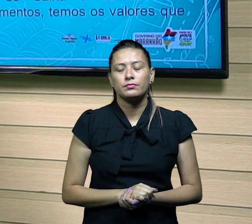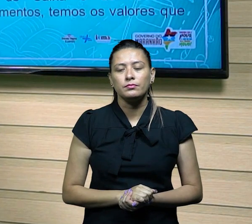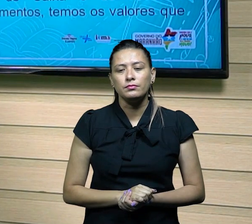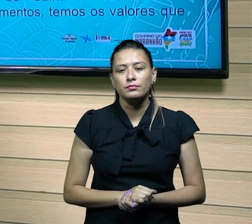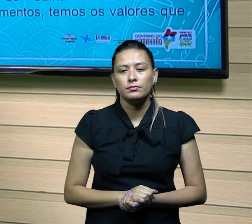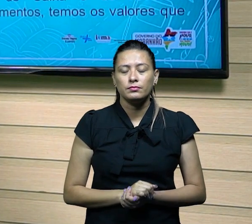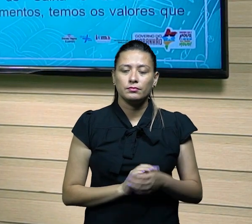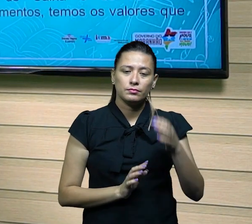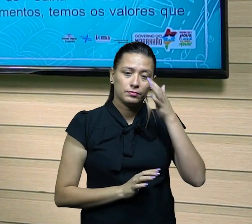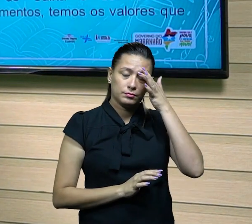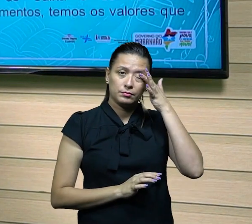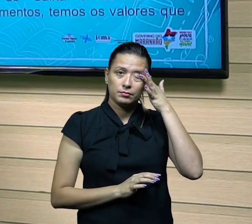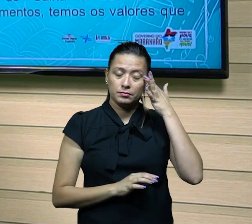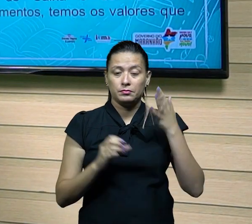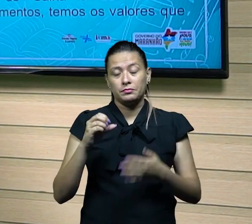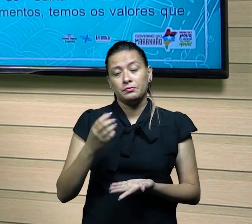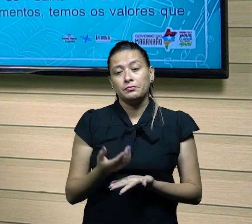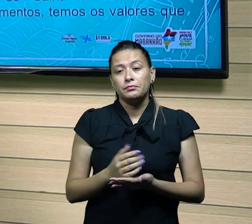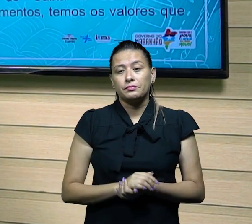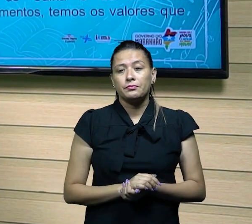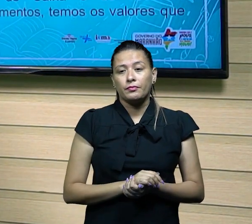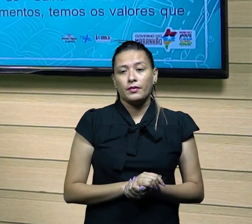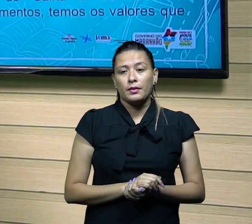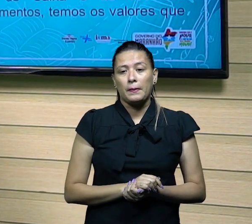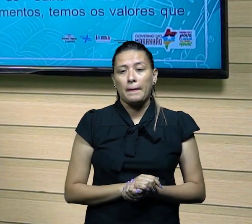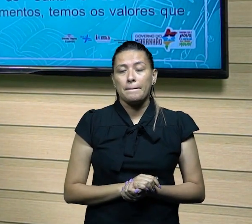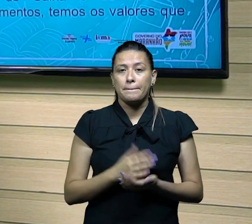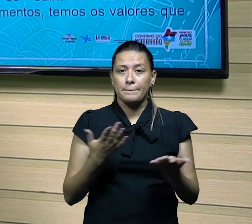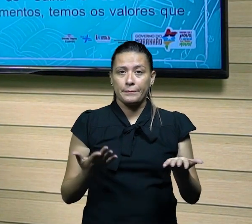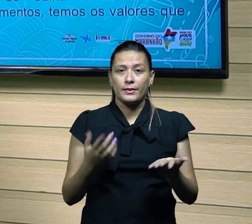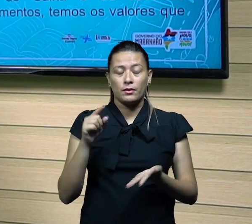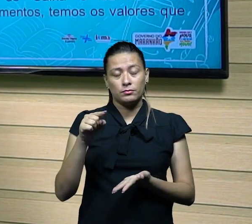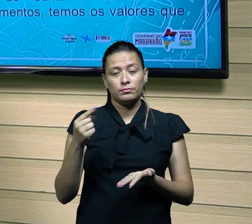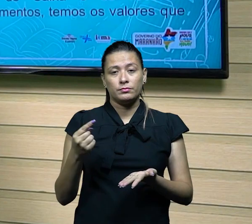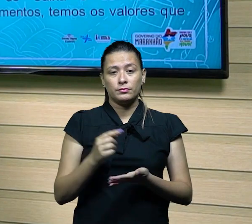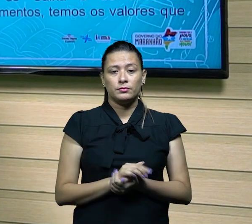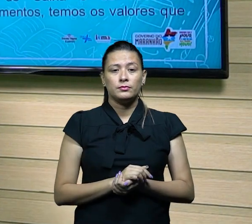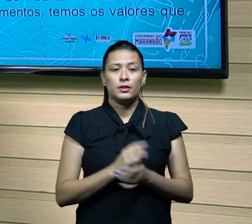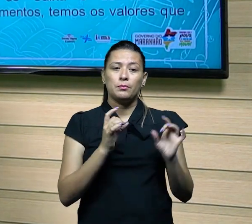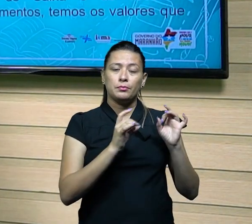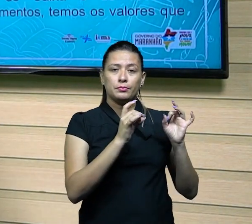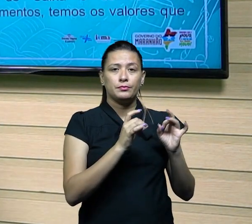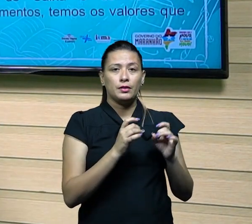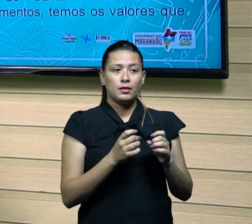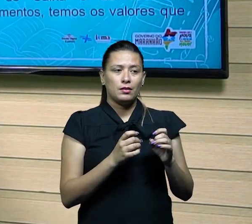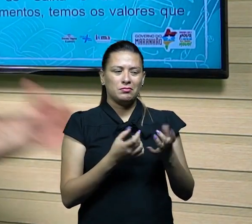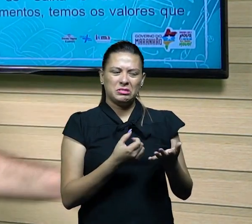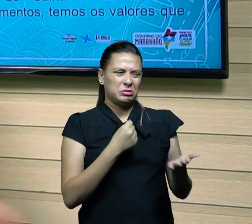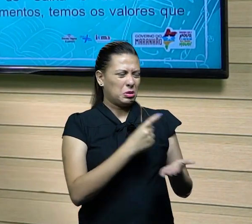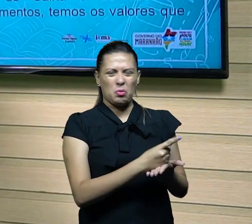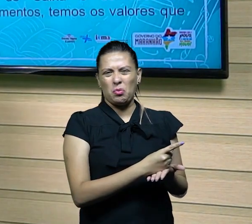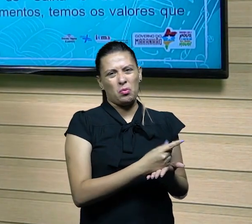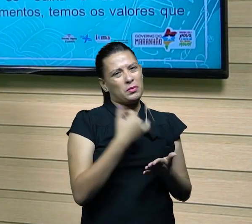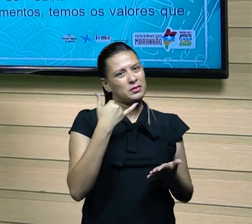aquele produto novo chegou ao mercado, consegue ser consumido mais, ele vai me trazer mais rentabilidade. Ou seja, eu deixei de consumir o